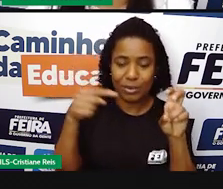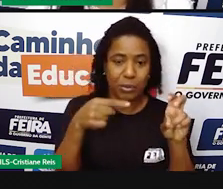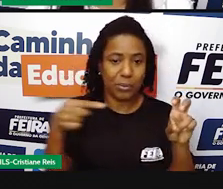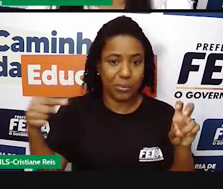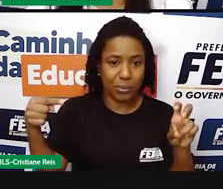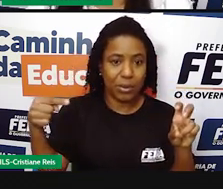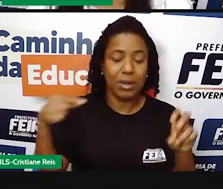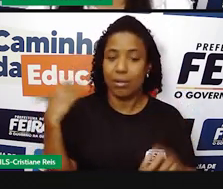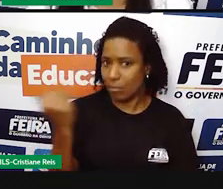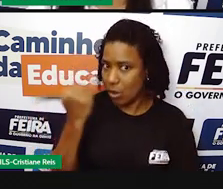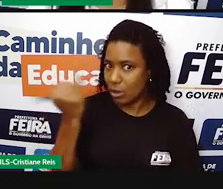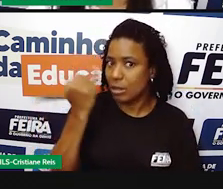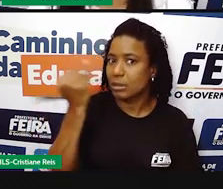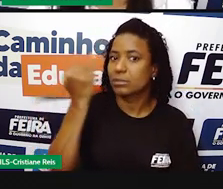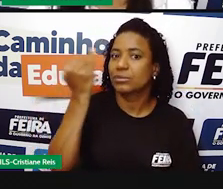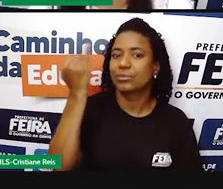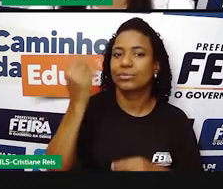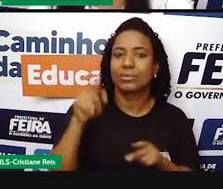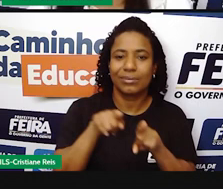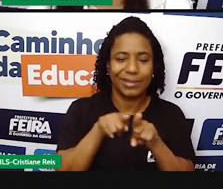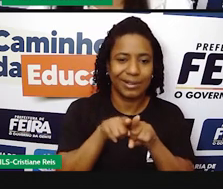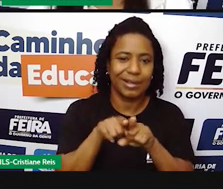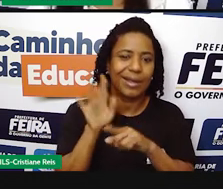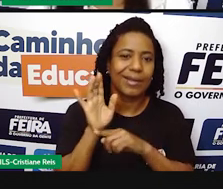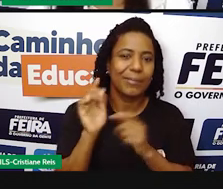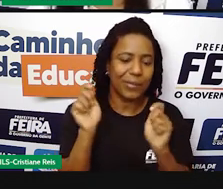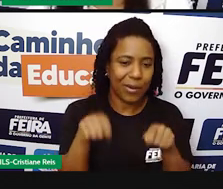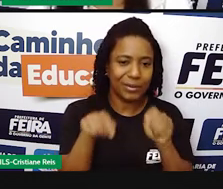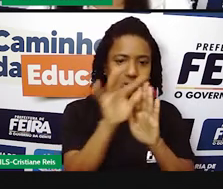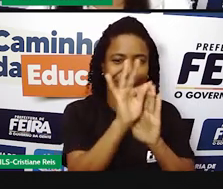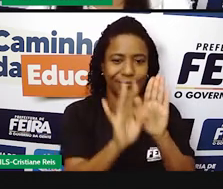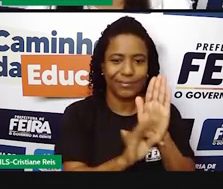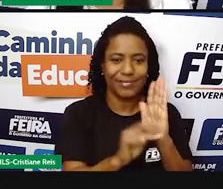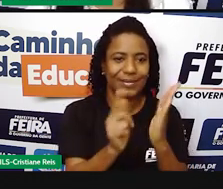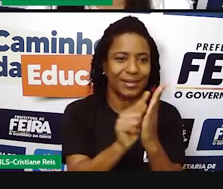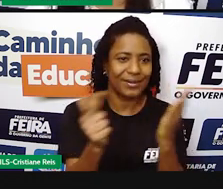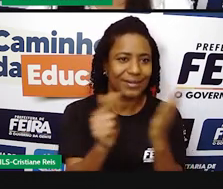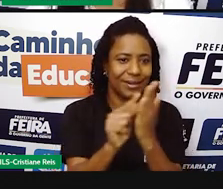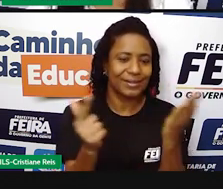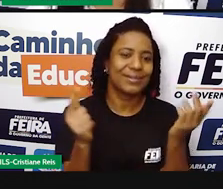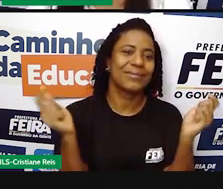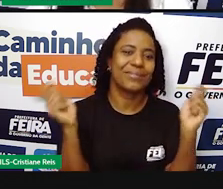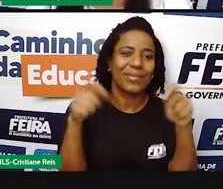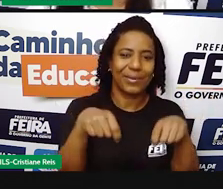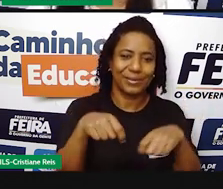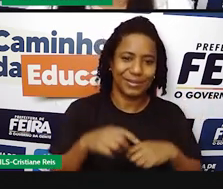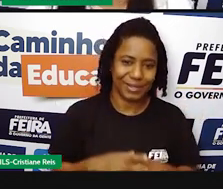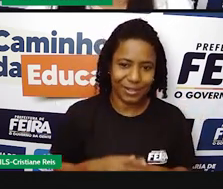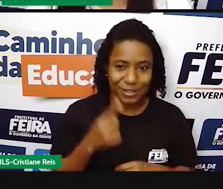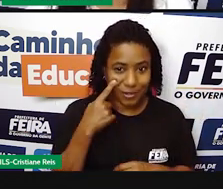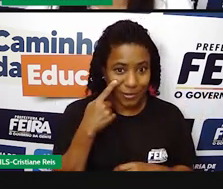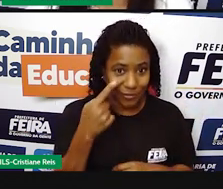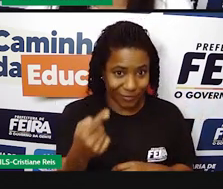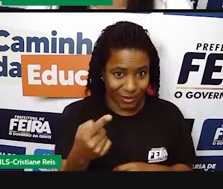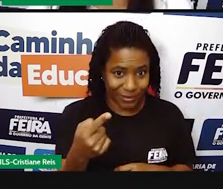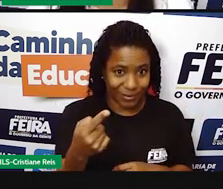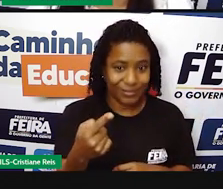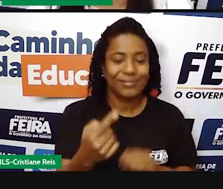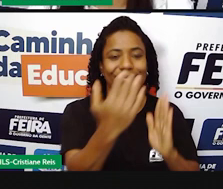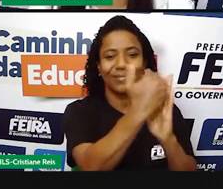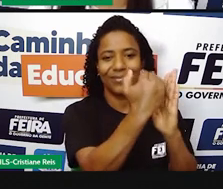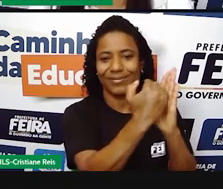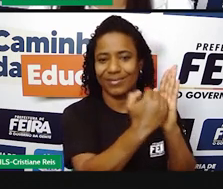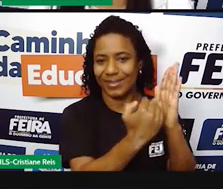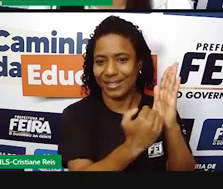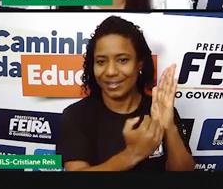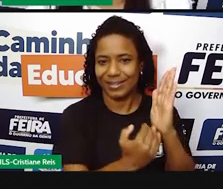também são pontuações que podem aparecer nos textos jornalísticos, que a gente já viu que existe aí uma lista muito grande, né,